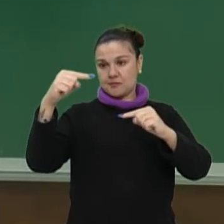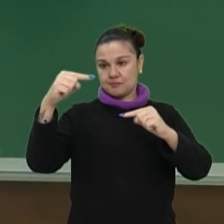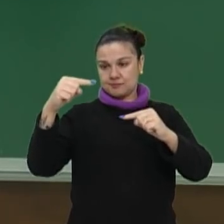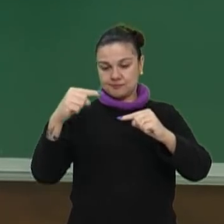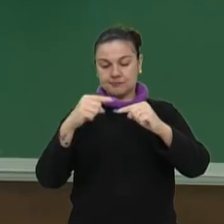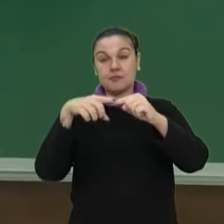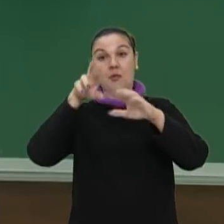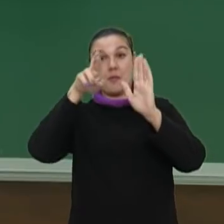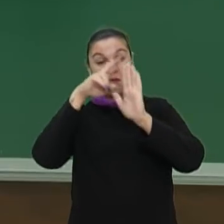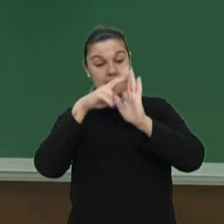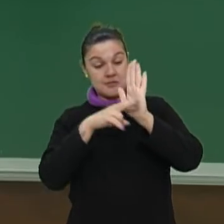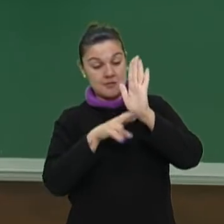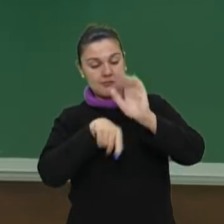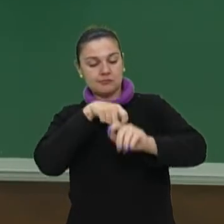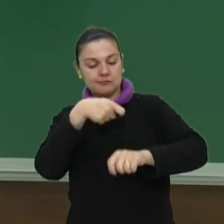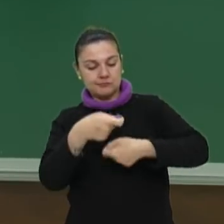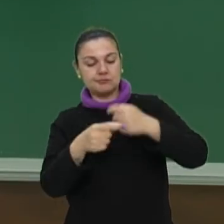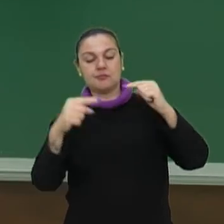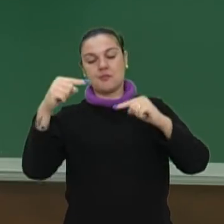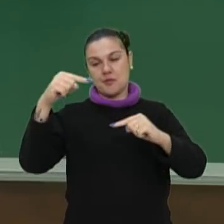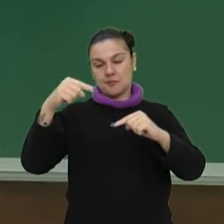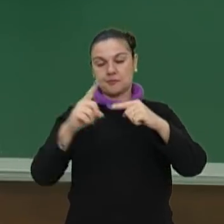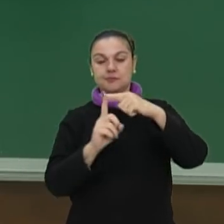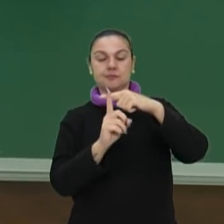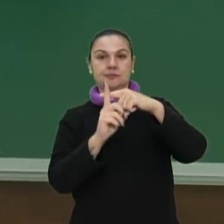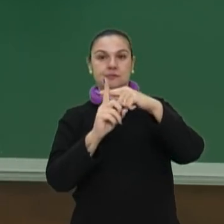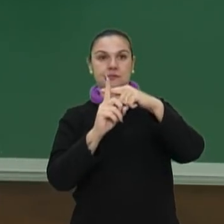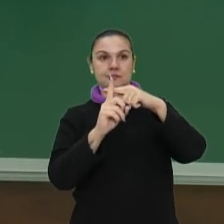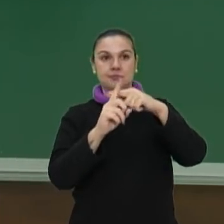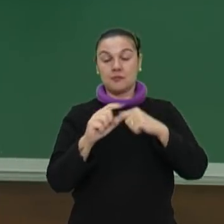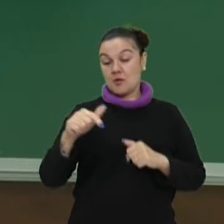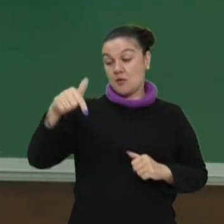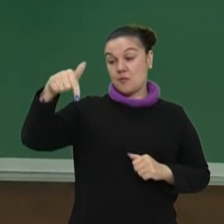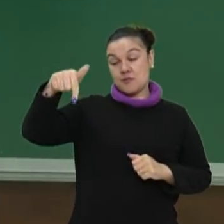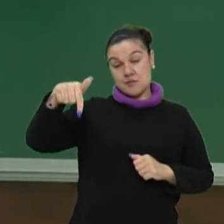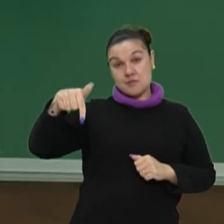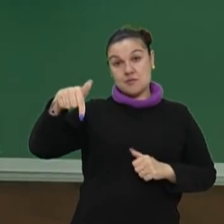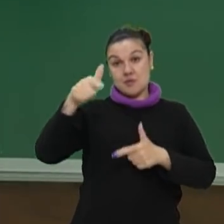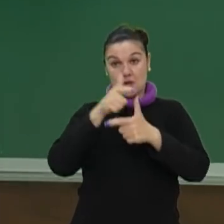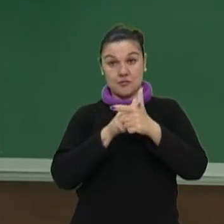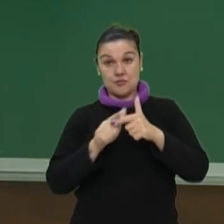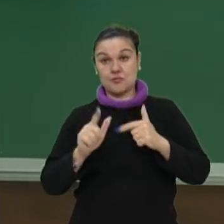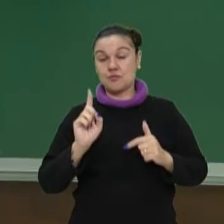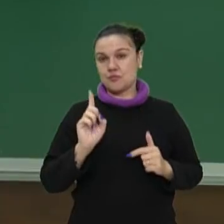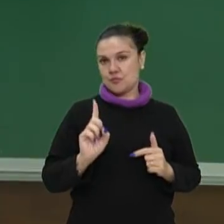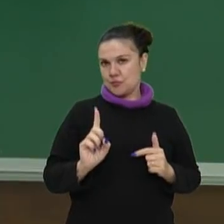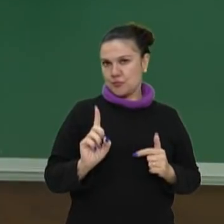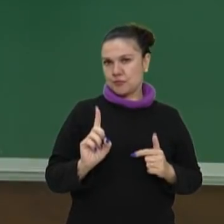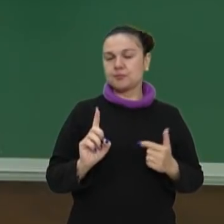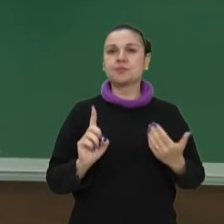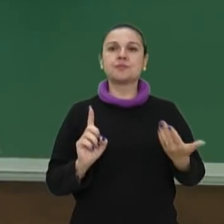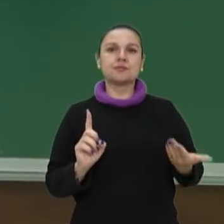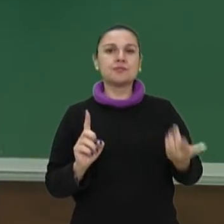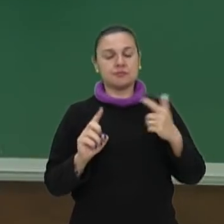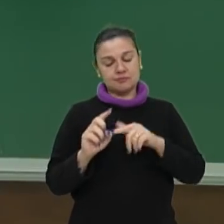negativo, pelas regras de sinais, nós temos que isso dá positivo, né? E